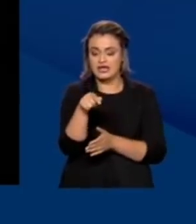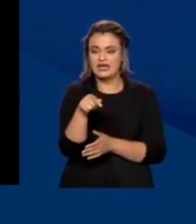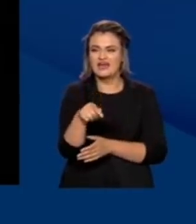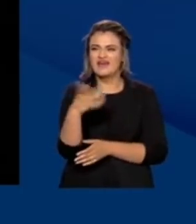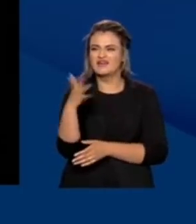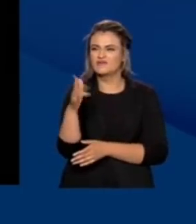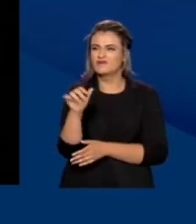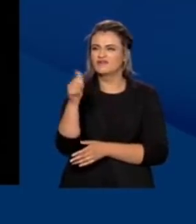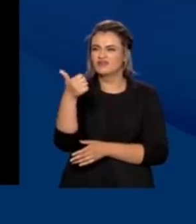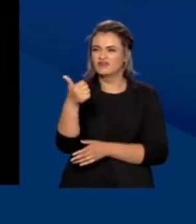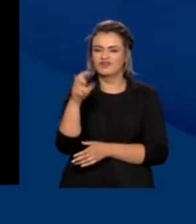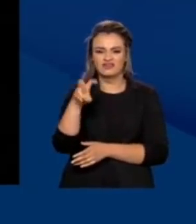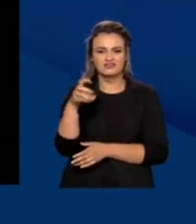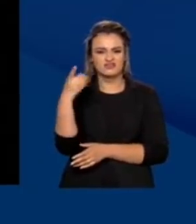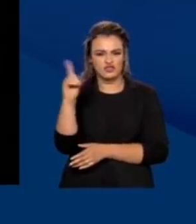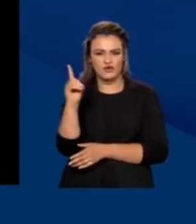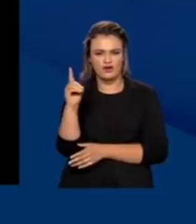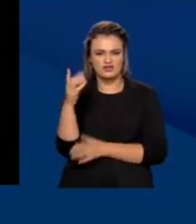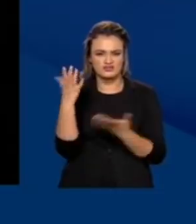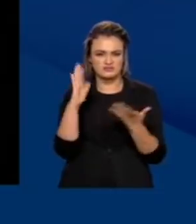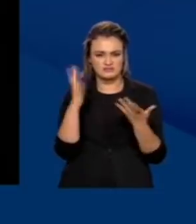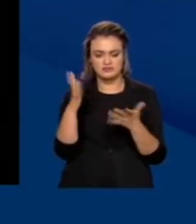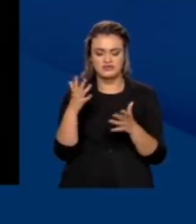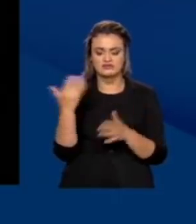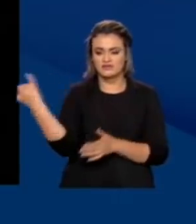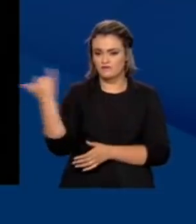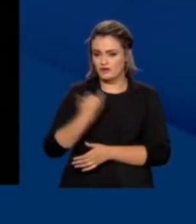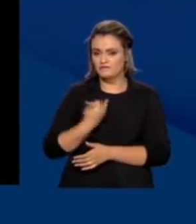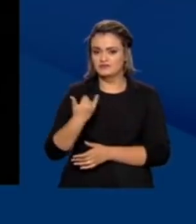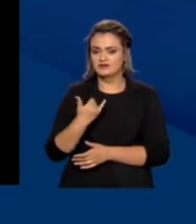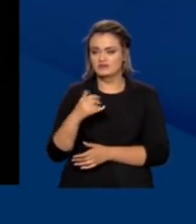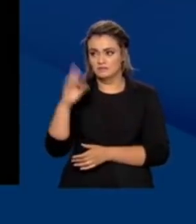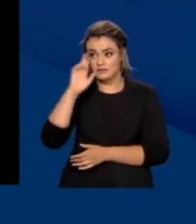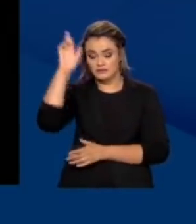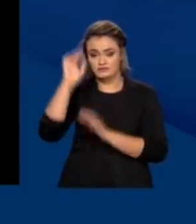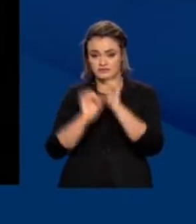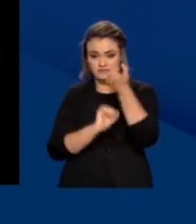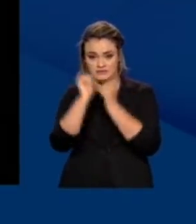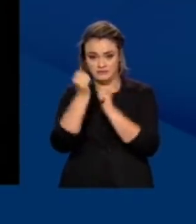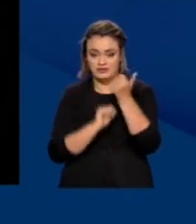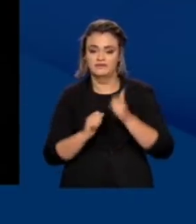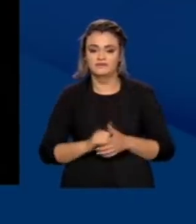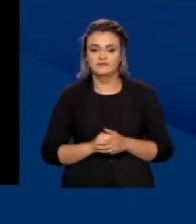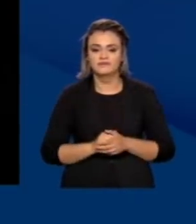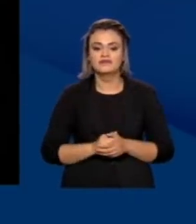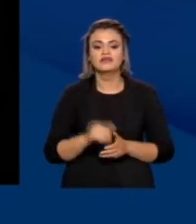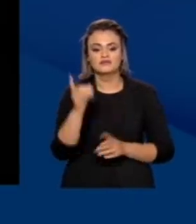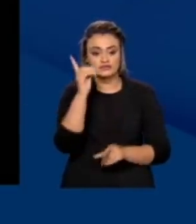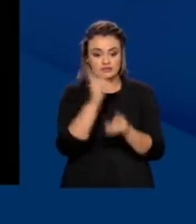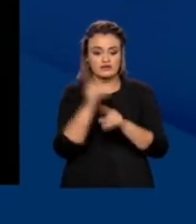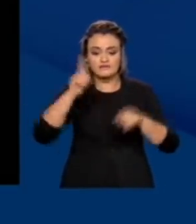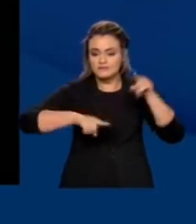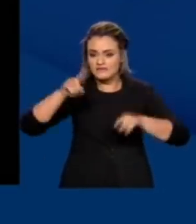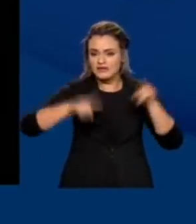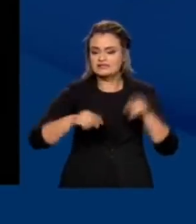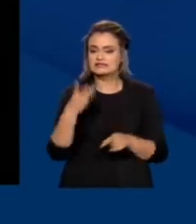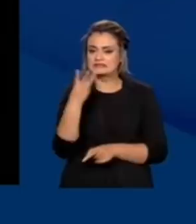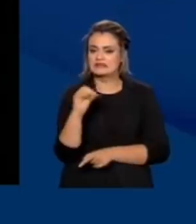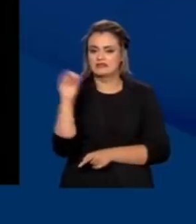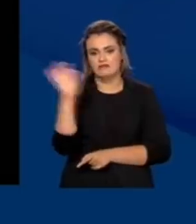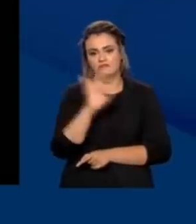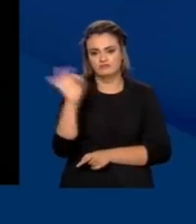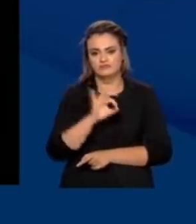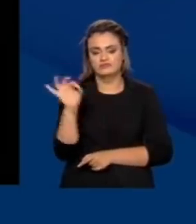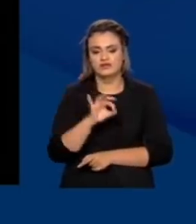dose, era o mesmo informado pelo fabricante. E estava dentro de uma variação de